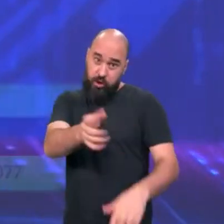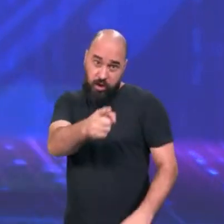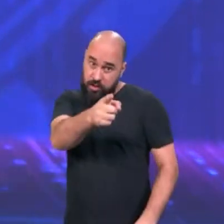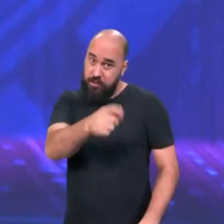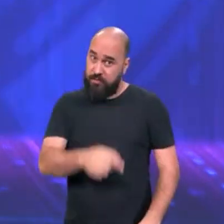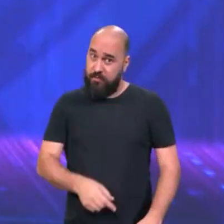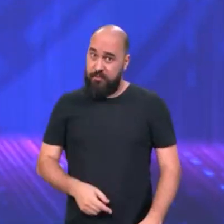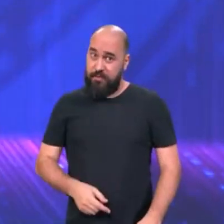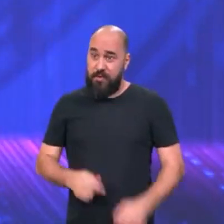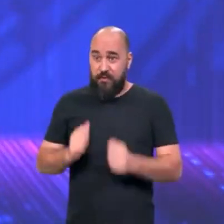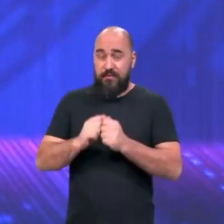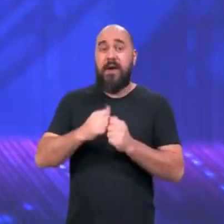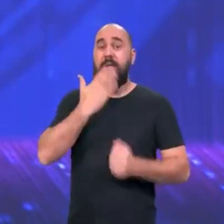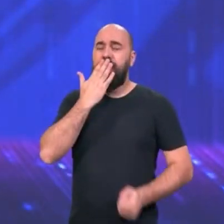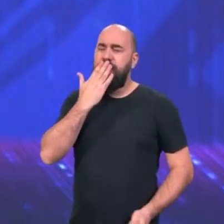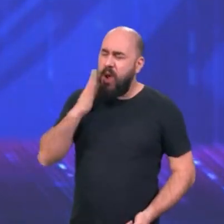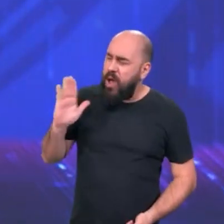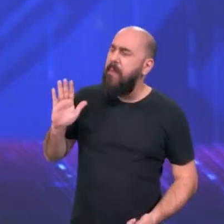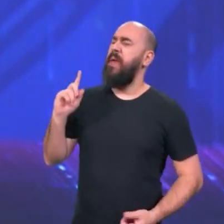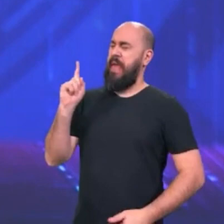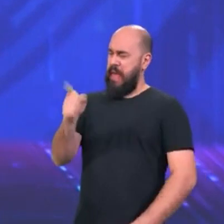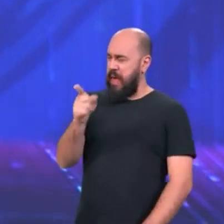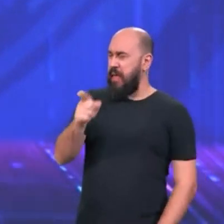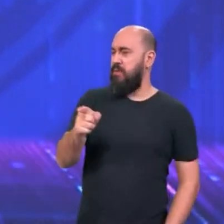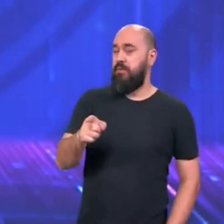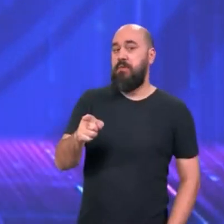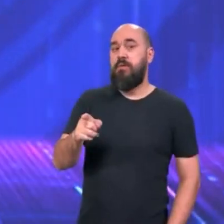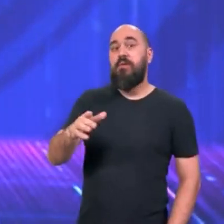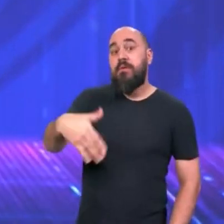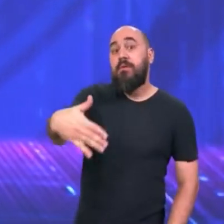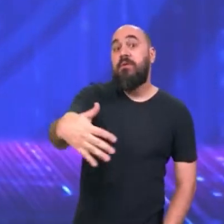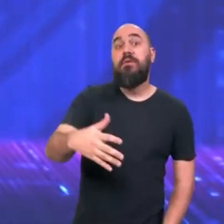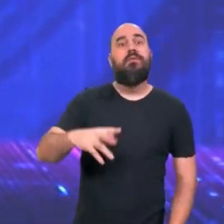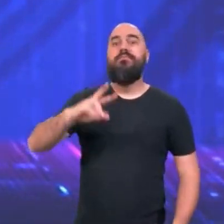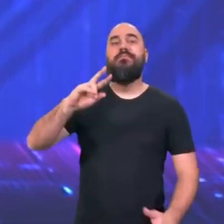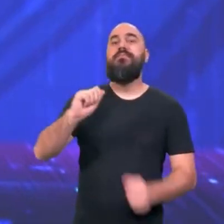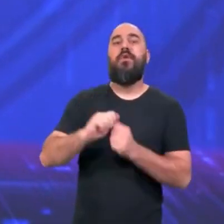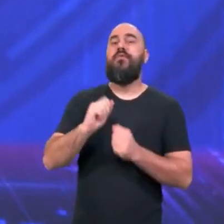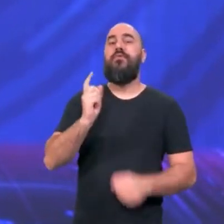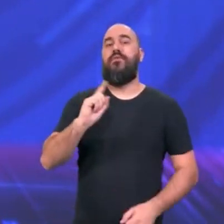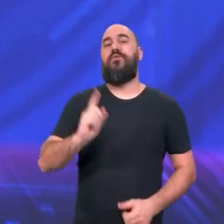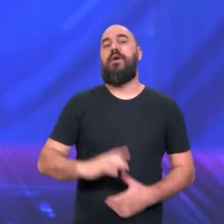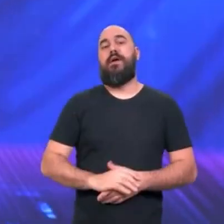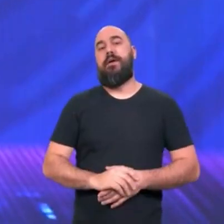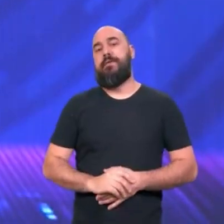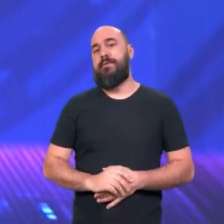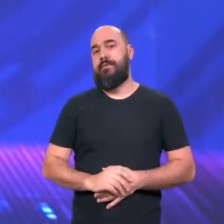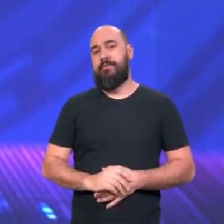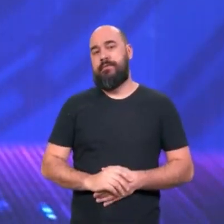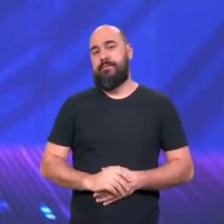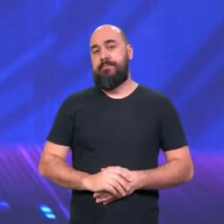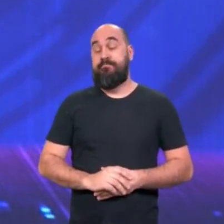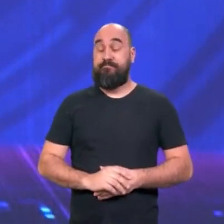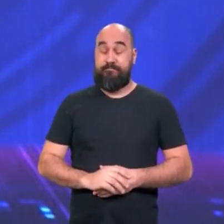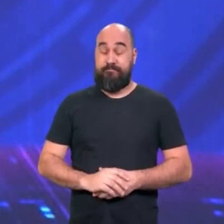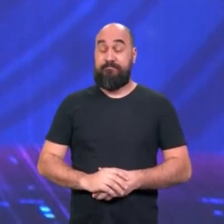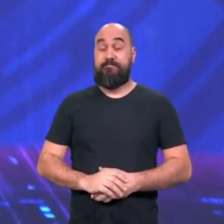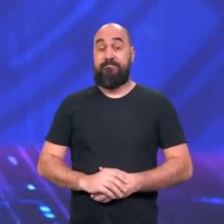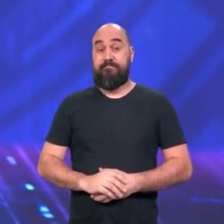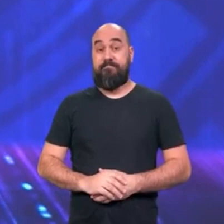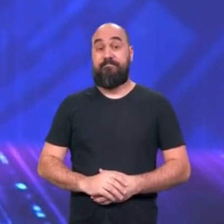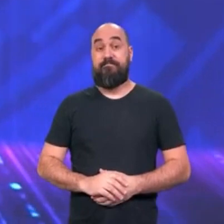Bom, em realidade o ser humano está acostumado com promessas feitas e promessas escutadas que não se